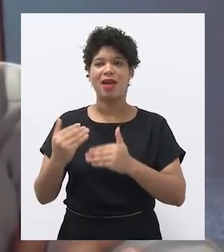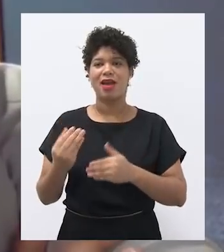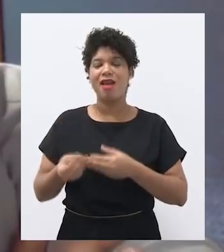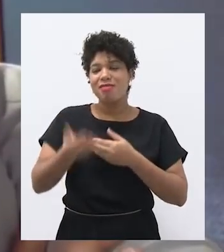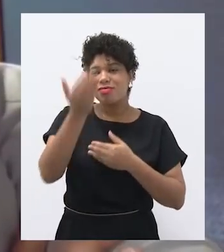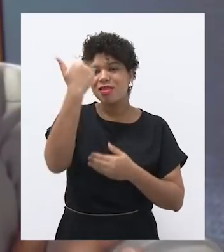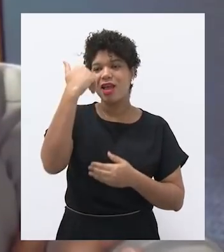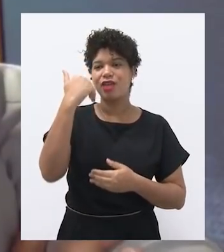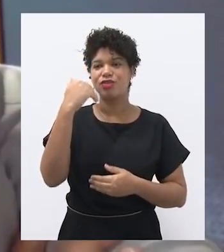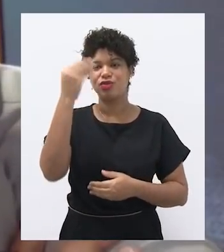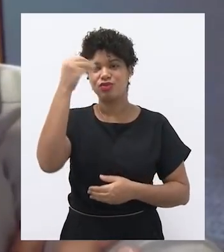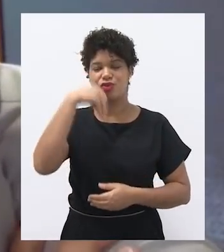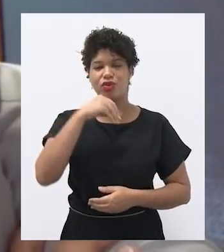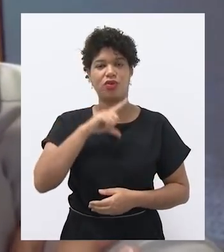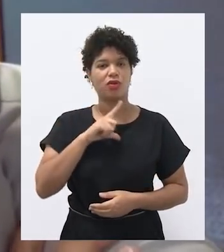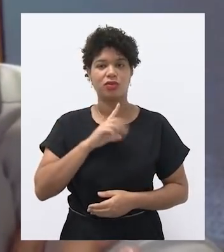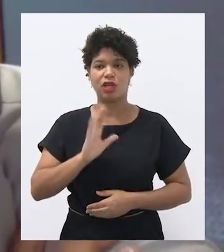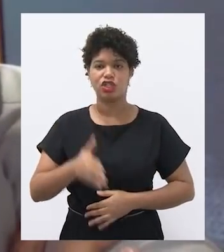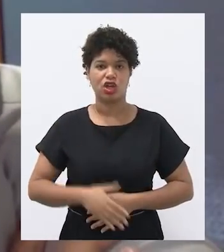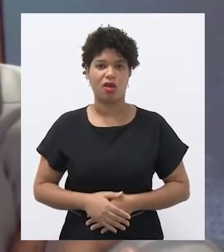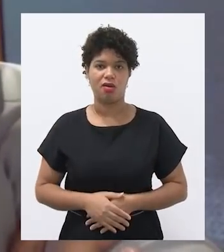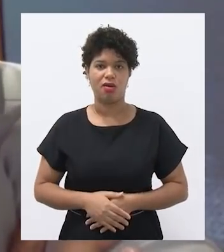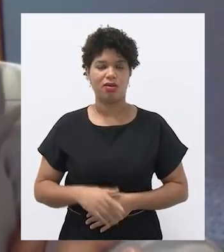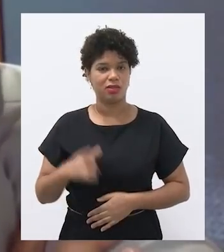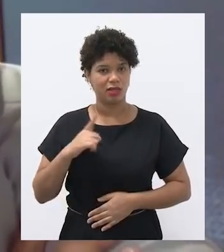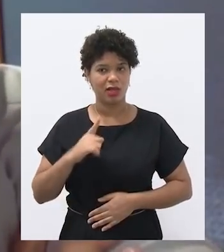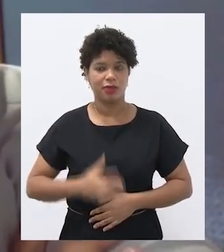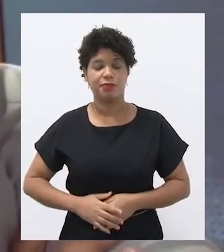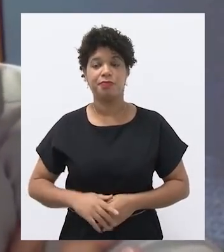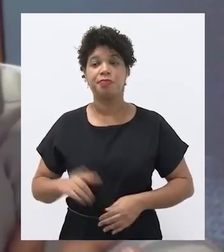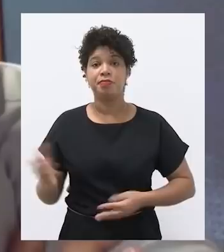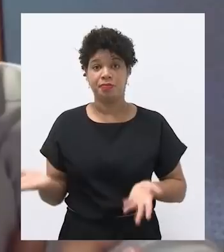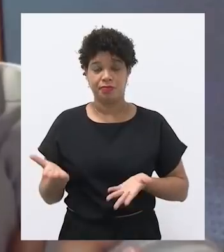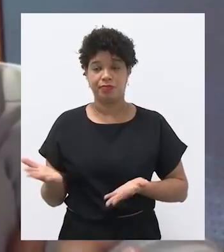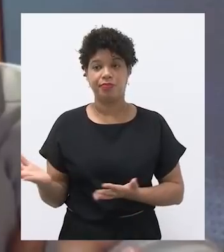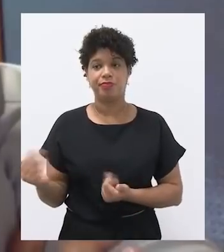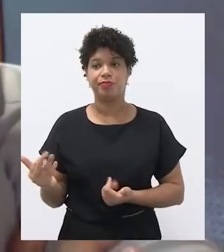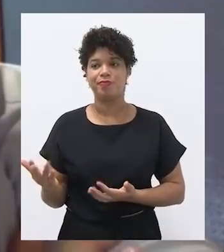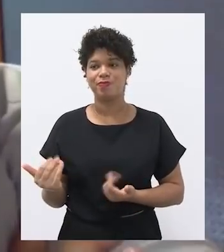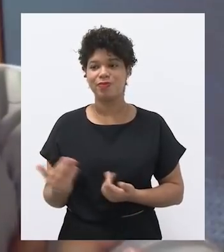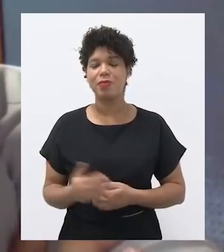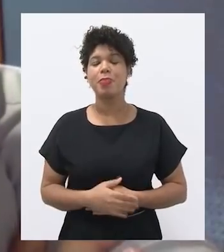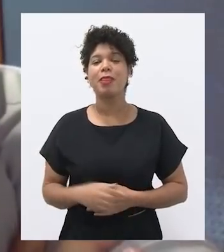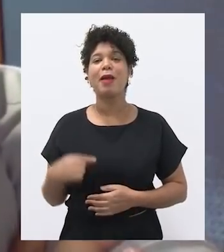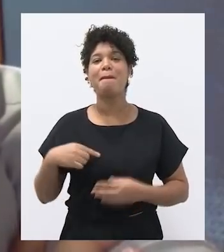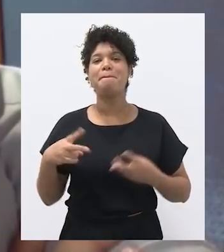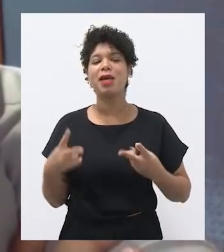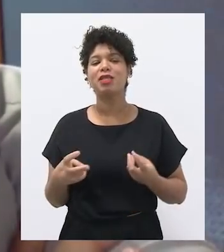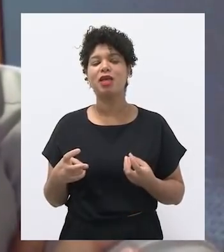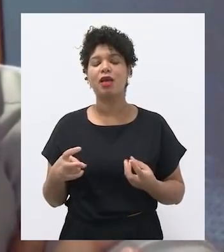intrínseco, né? Já está neles. Essa geração, ela percebe o